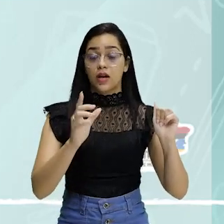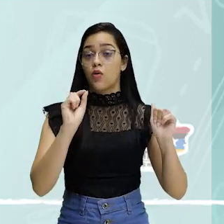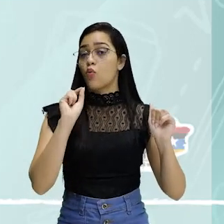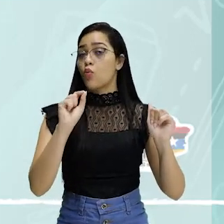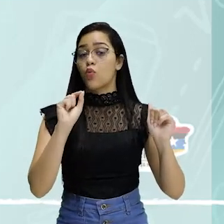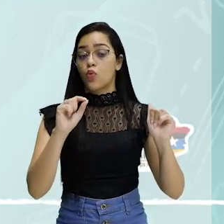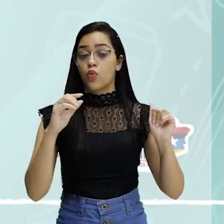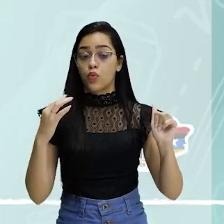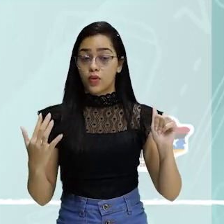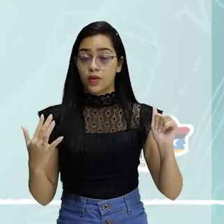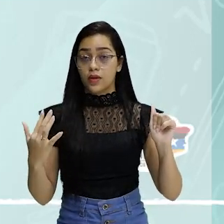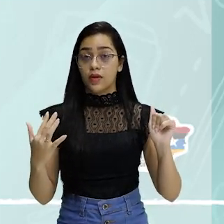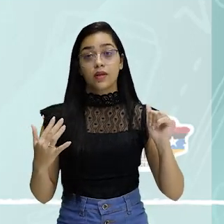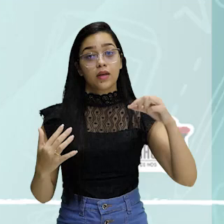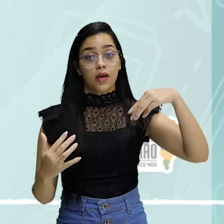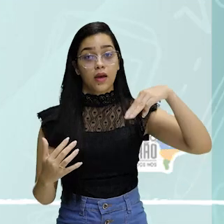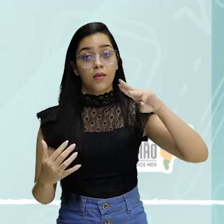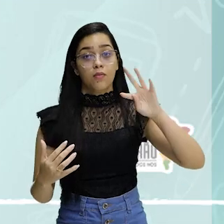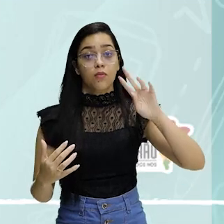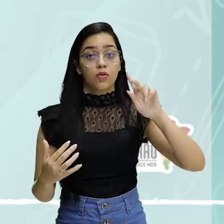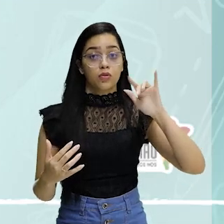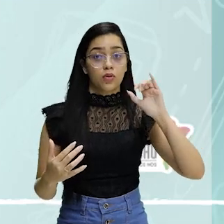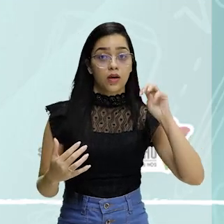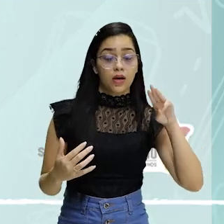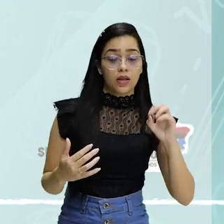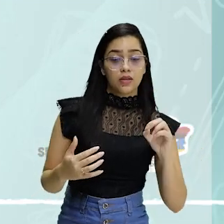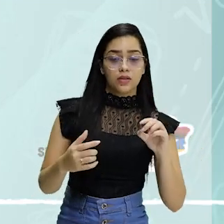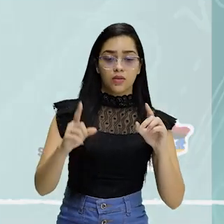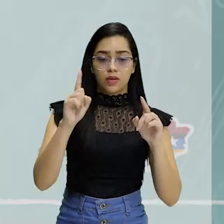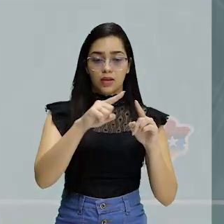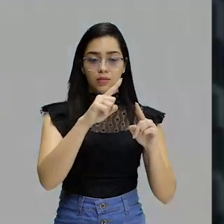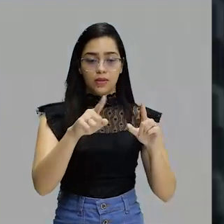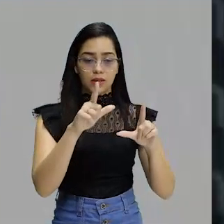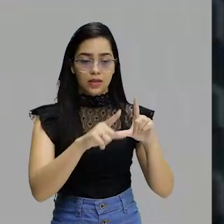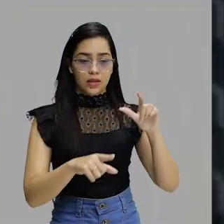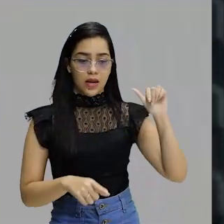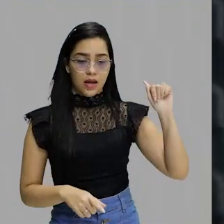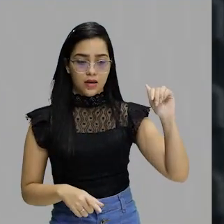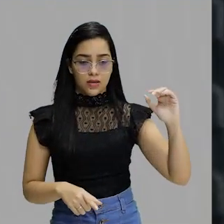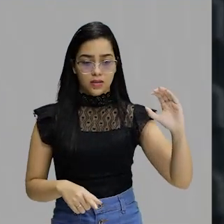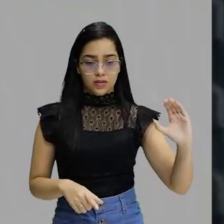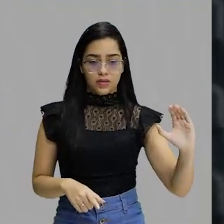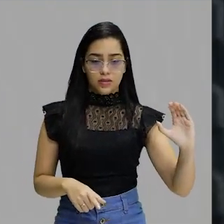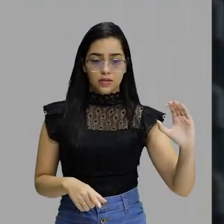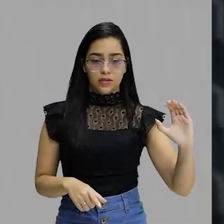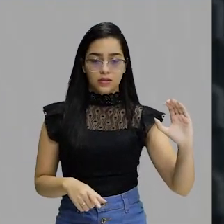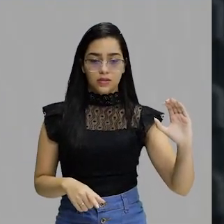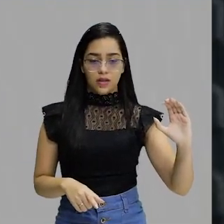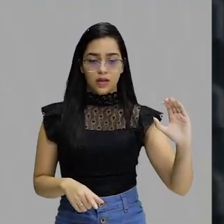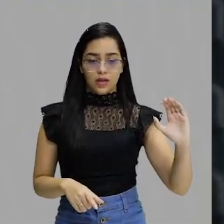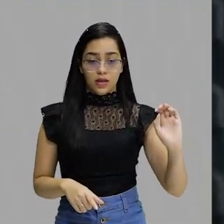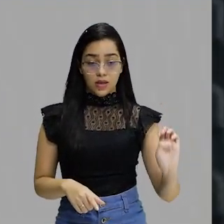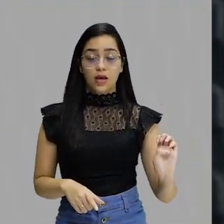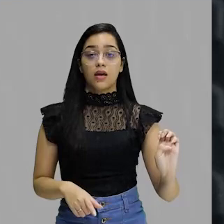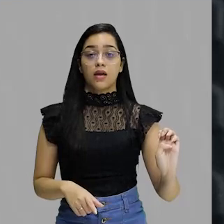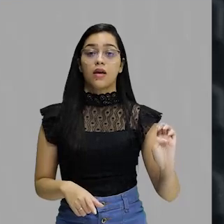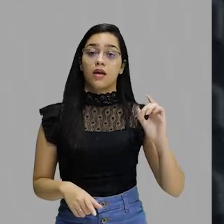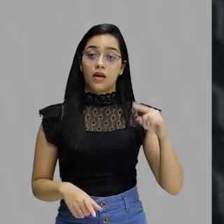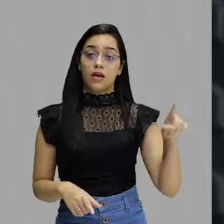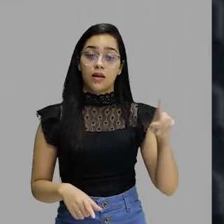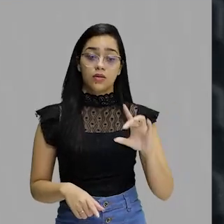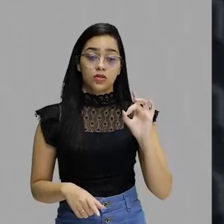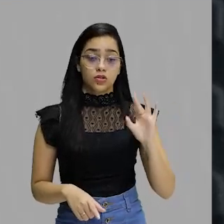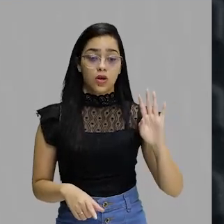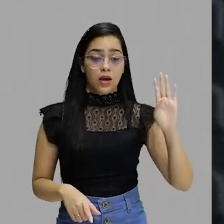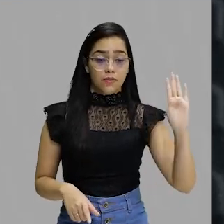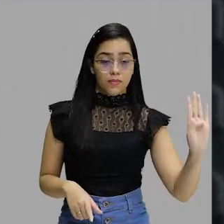é mutualismo. Então, a gente elimina aqui a letra A, a letra C e a letra E. Nós ficamos entre